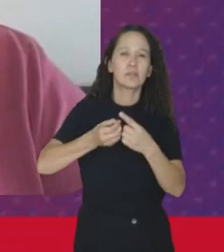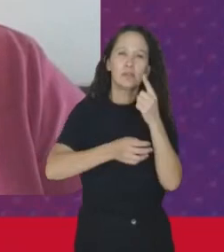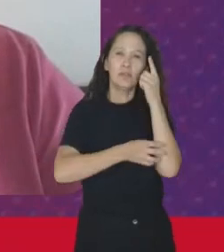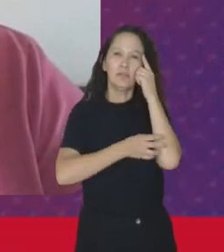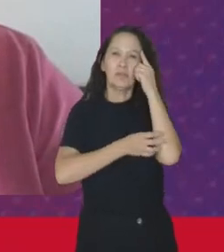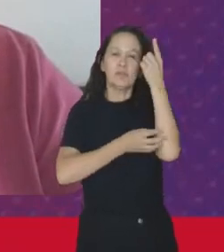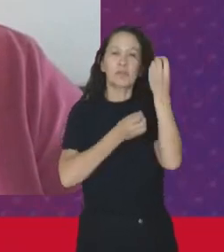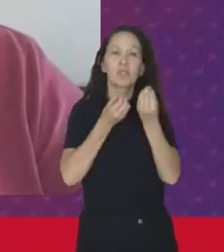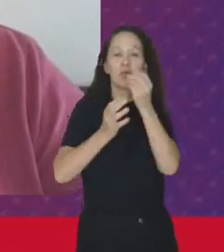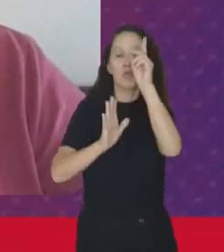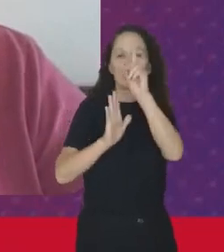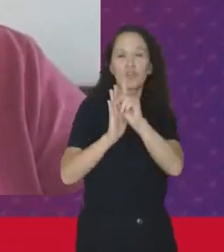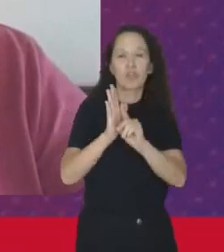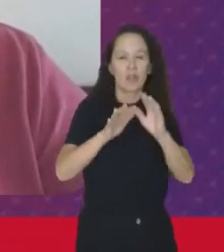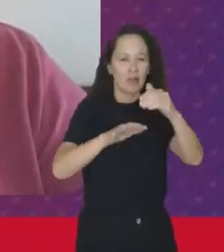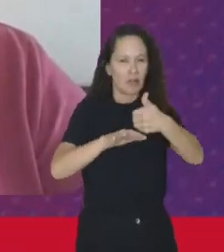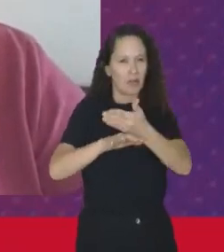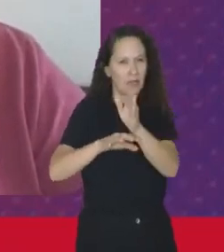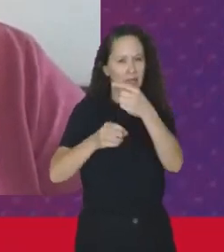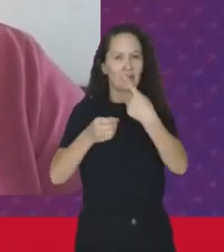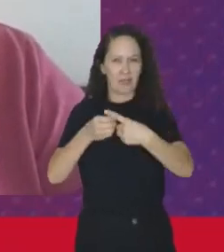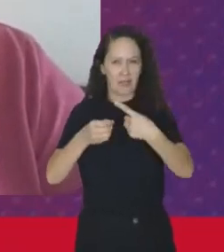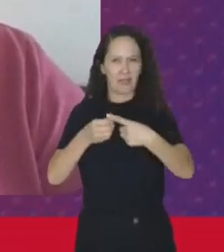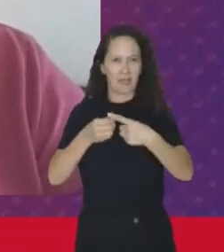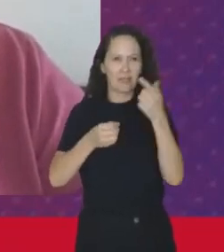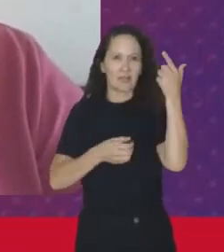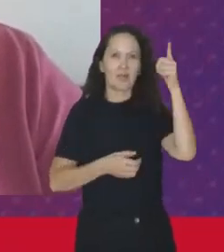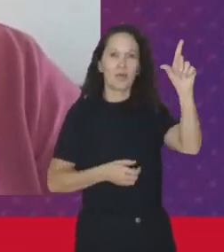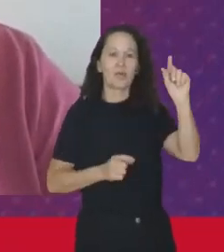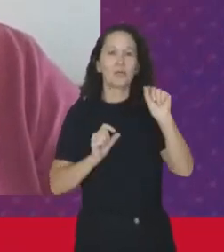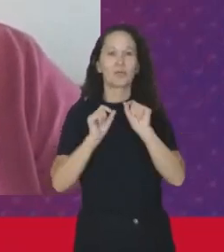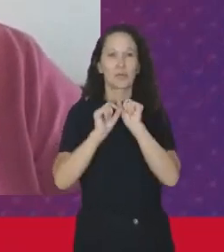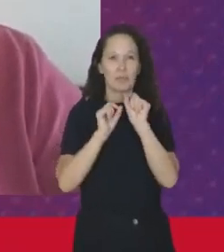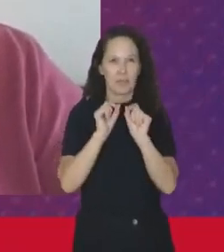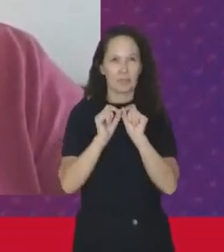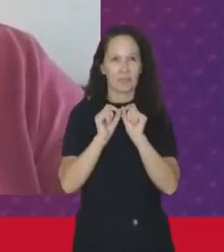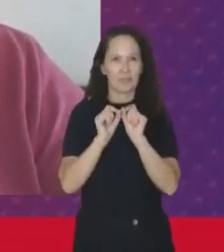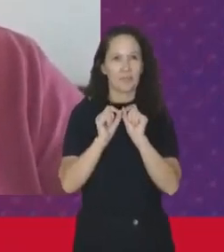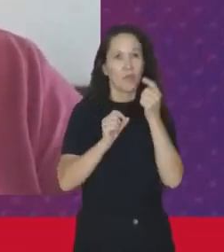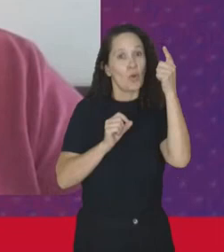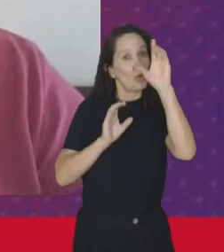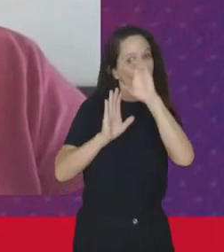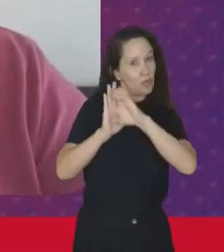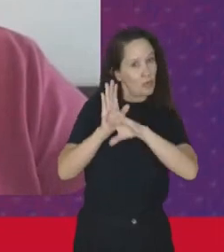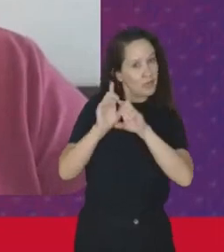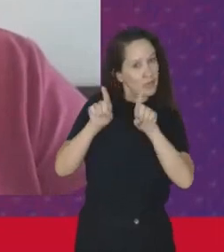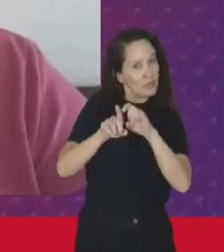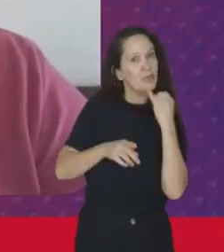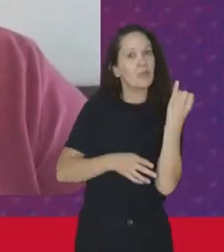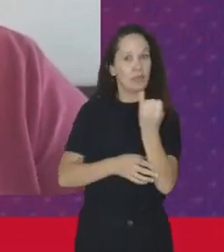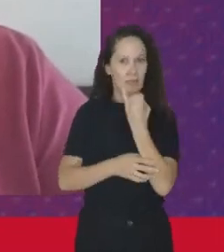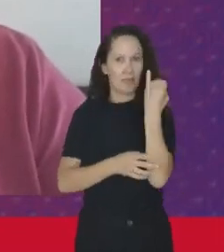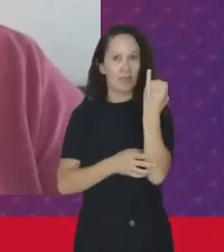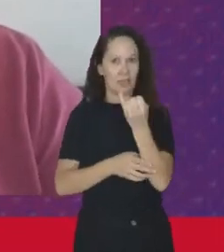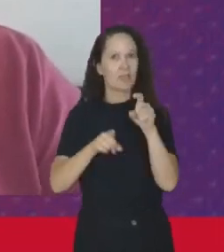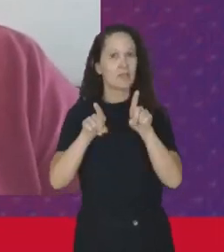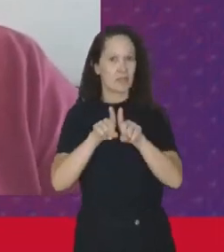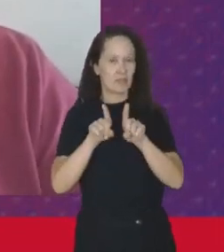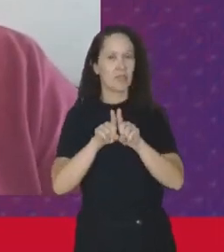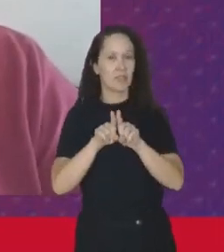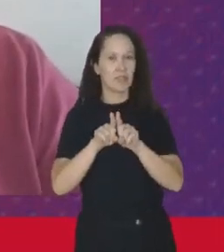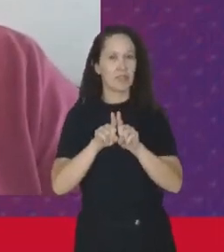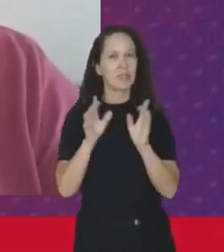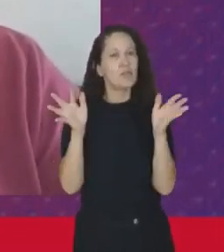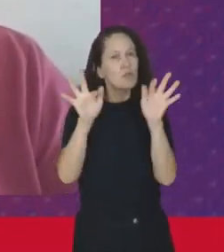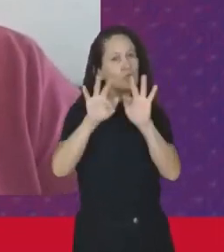pensar o direito às cidades, né? Um outro conceito também importante que vem aí